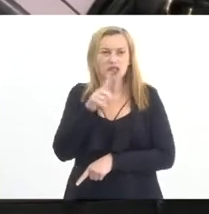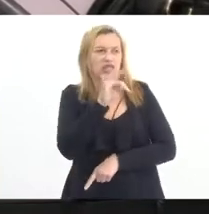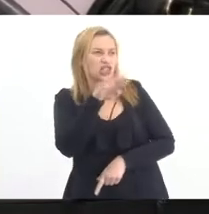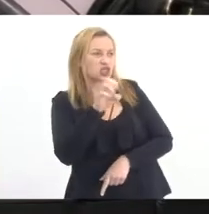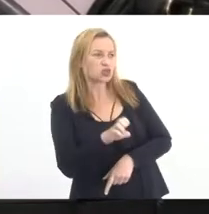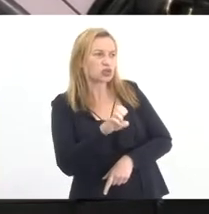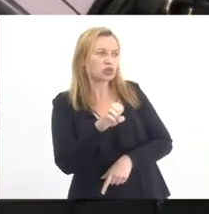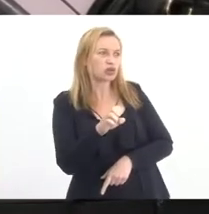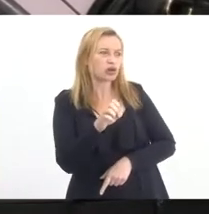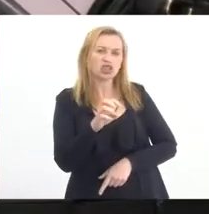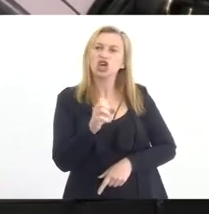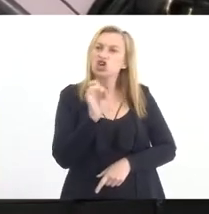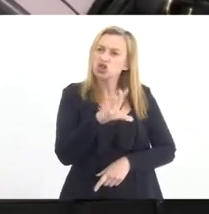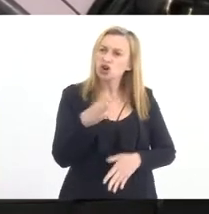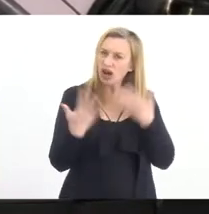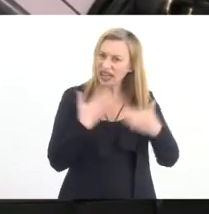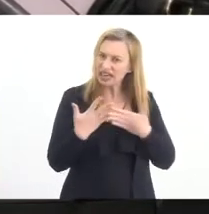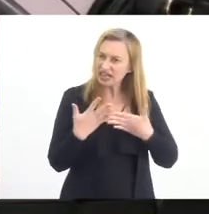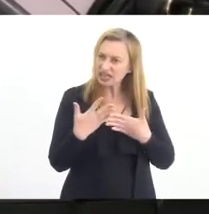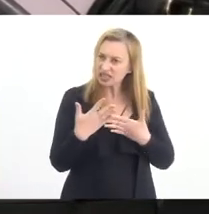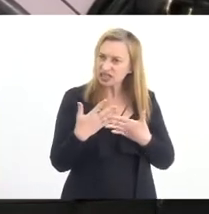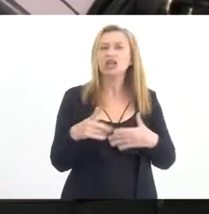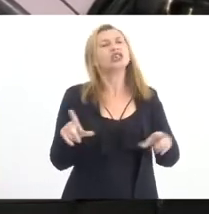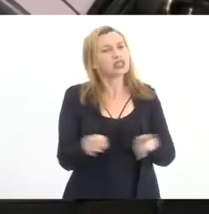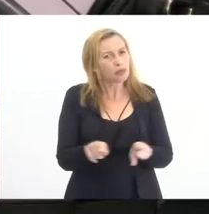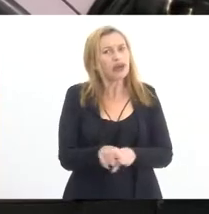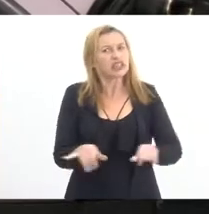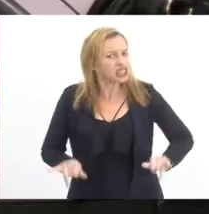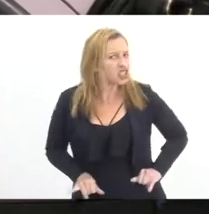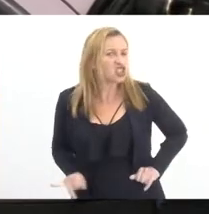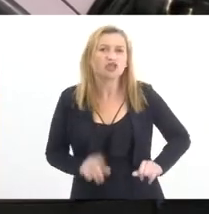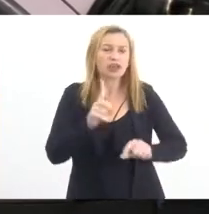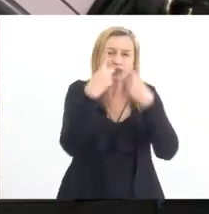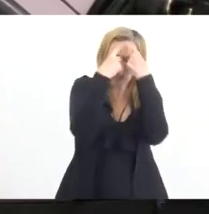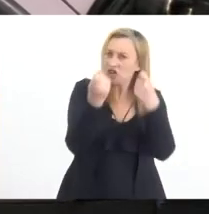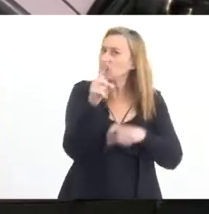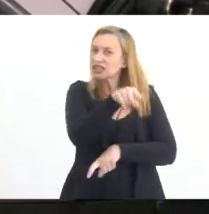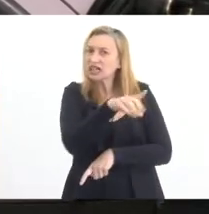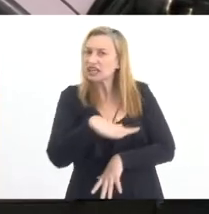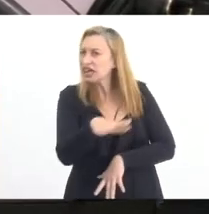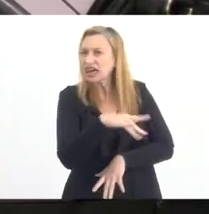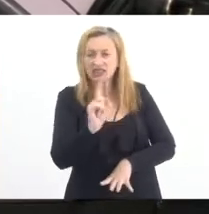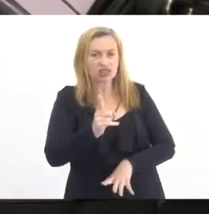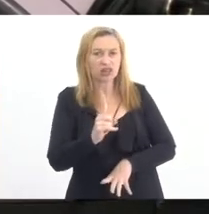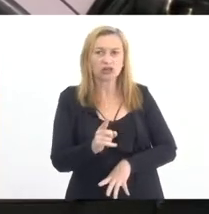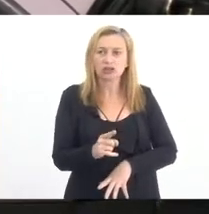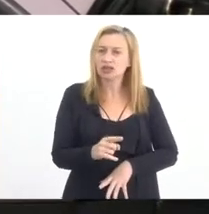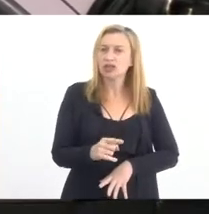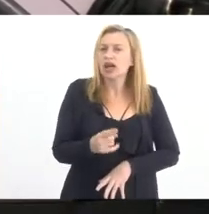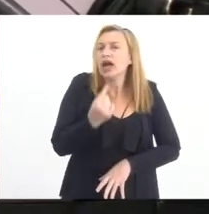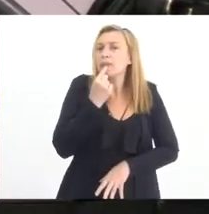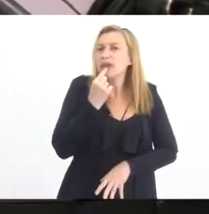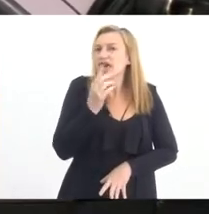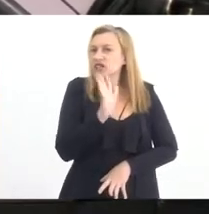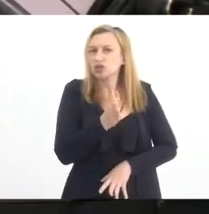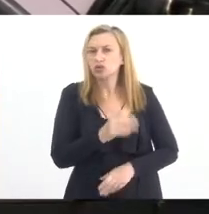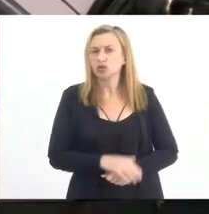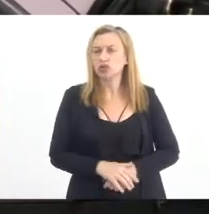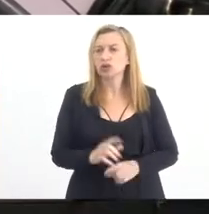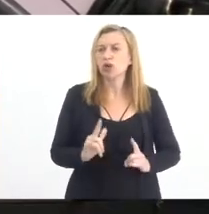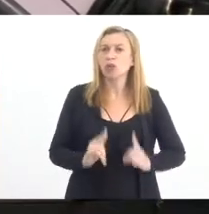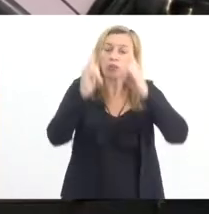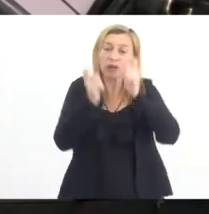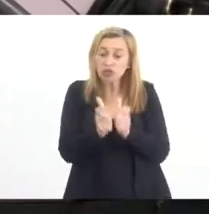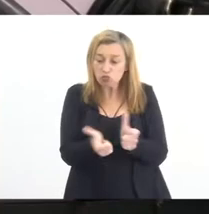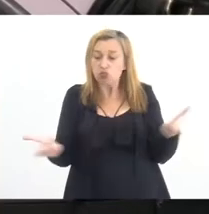com alegria? Não, tem alegria, temos tristeza, mas não é violenta a área ali. É duas quadras do centro de Santa Cruz. É um prédio enorme da